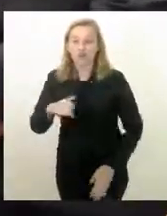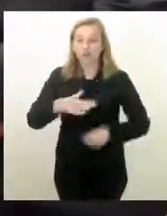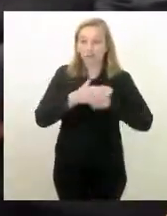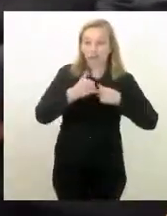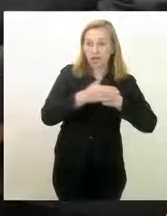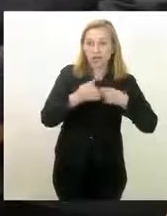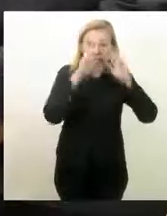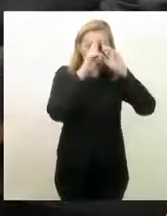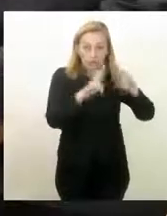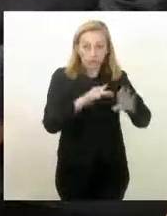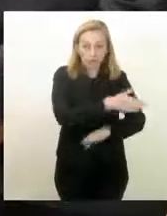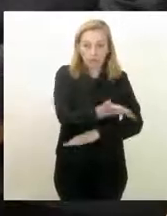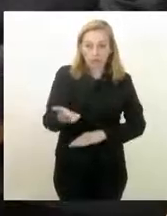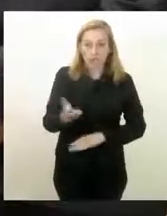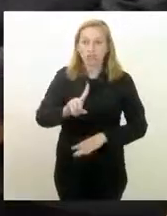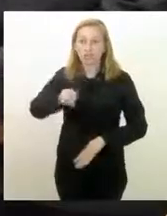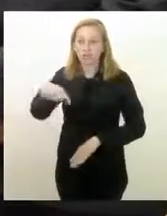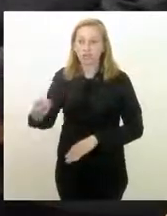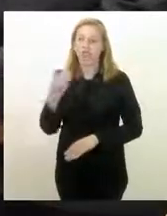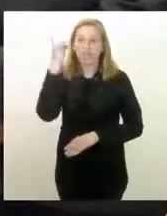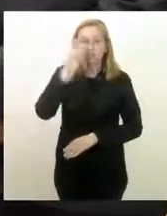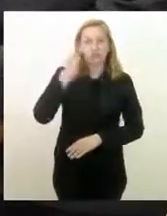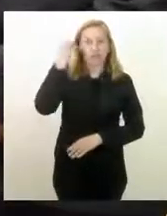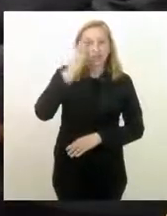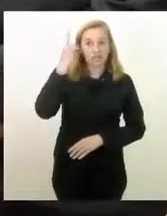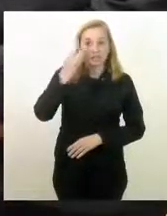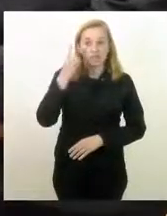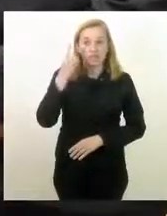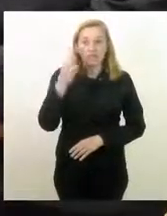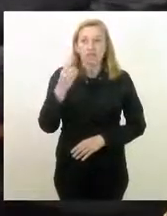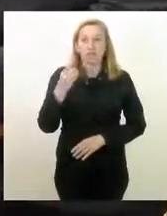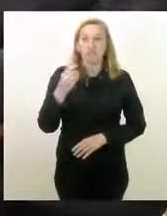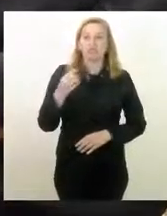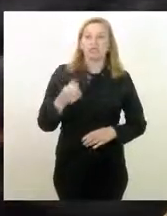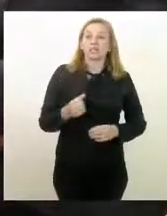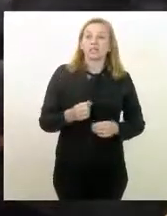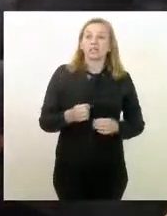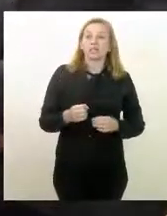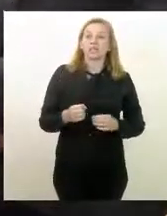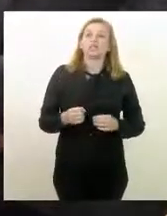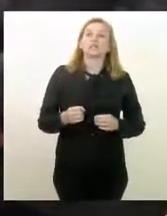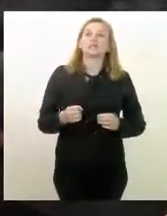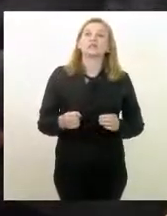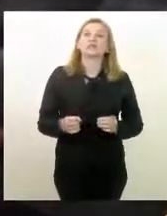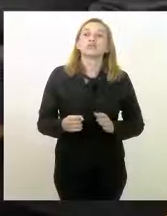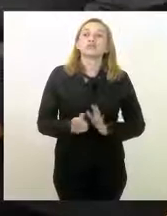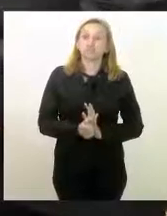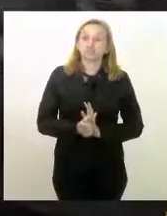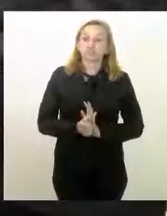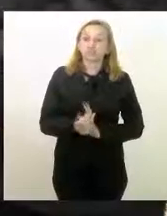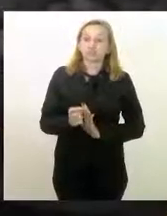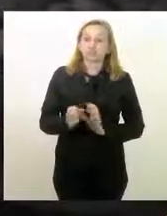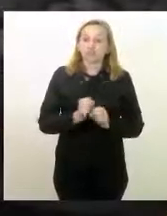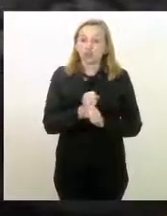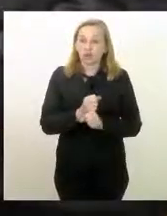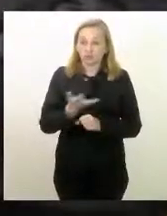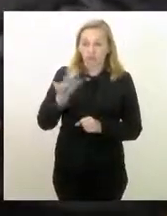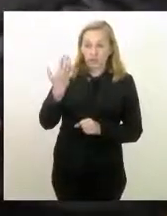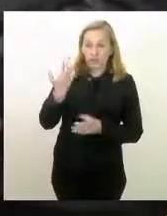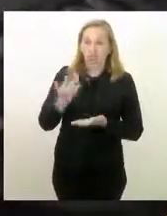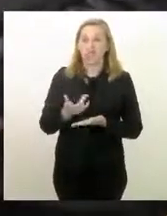respeito a vocês e aos demais deputados desta e da legislatura anterior. Lembrando que